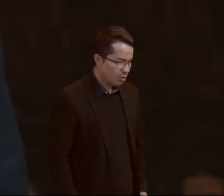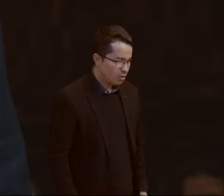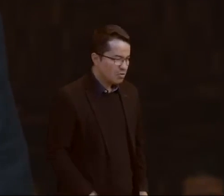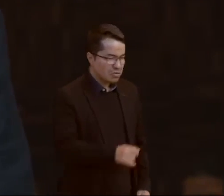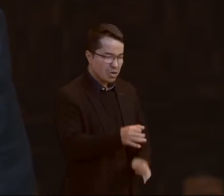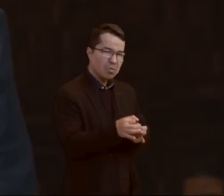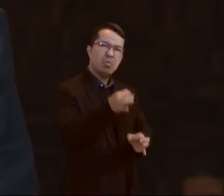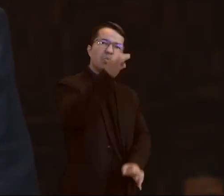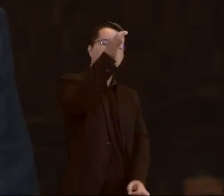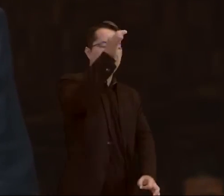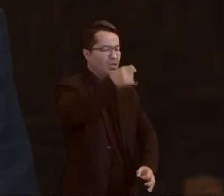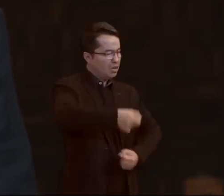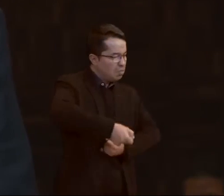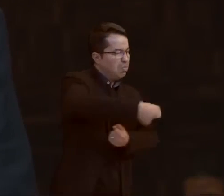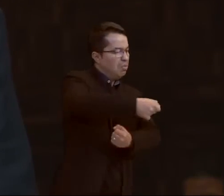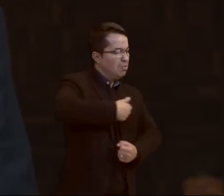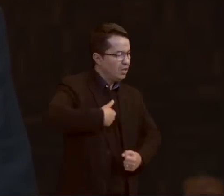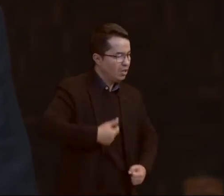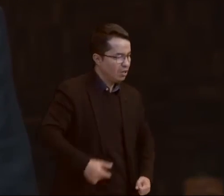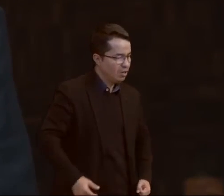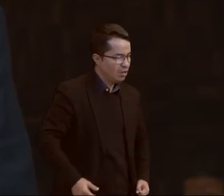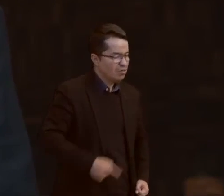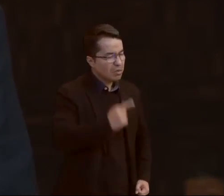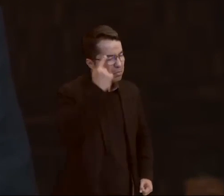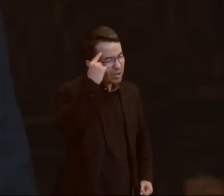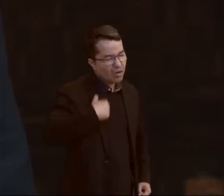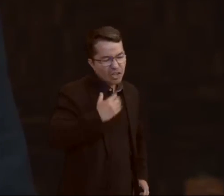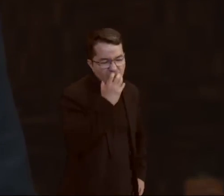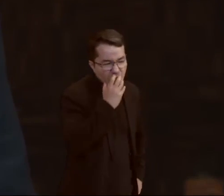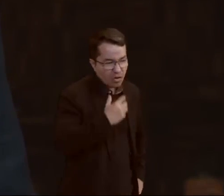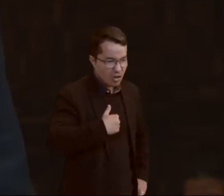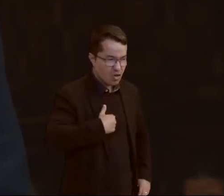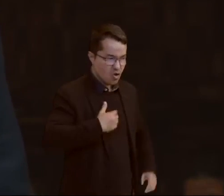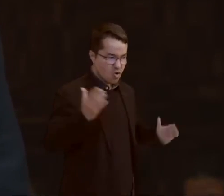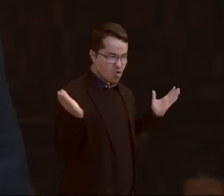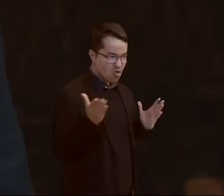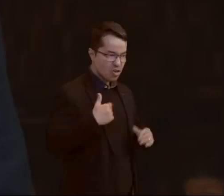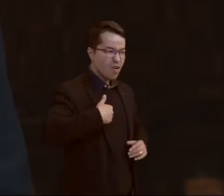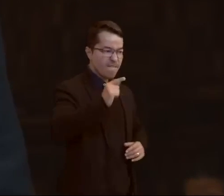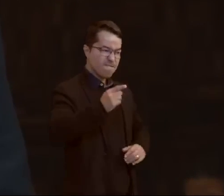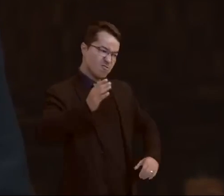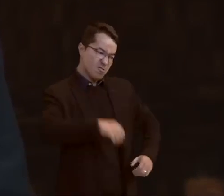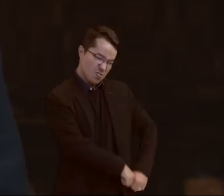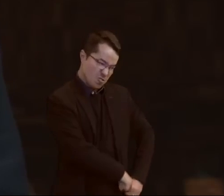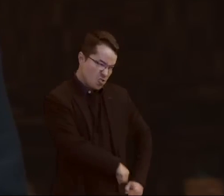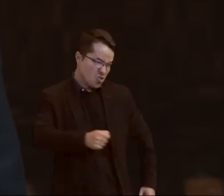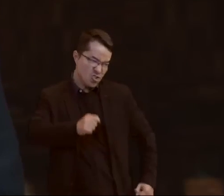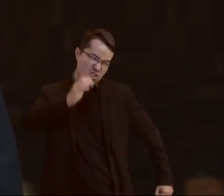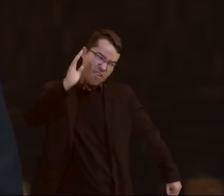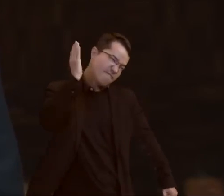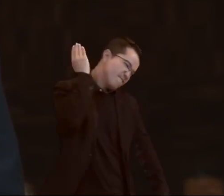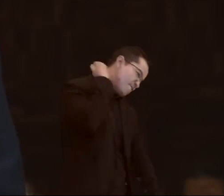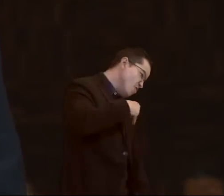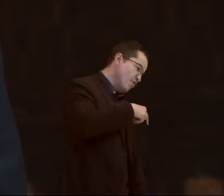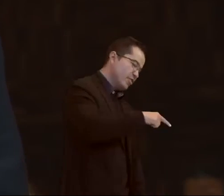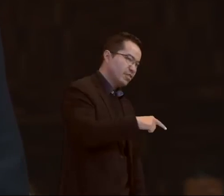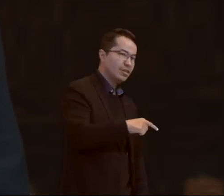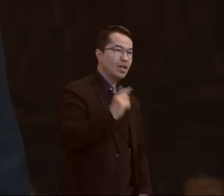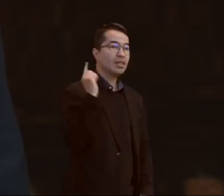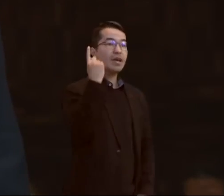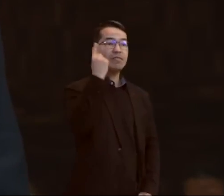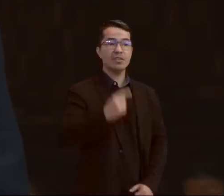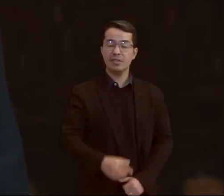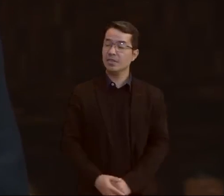e com um cajado? Eu hoje vou cortar a tua cabeça. E ele disse: não, eu vou cortar a